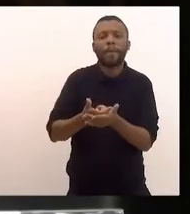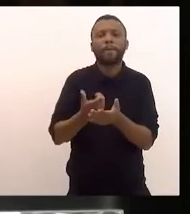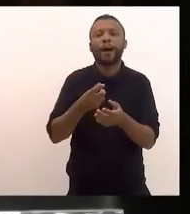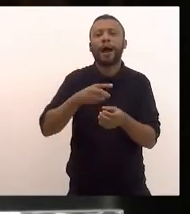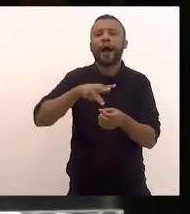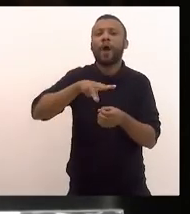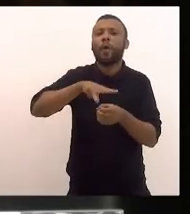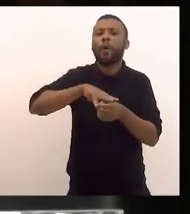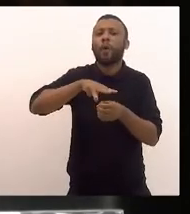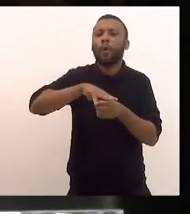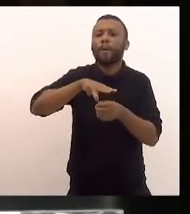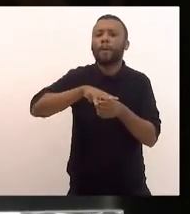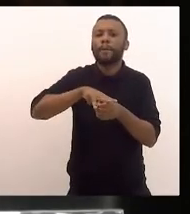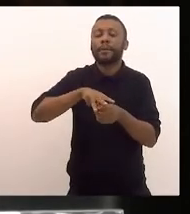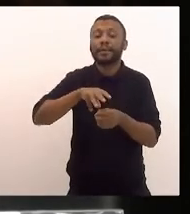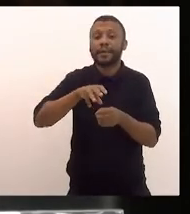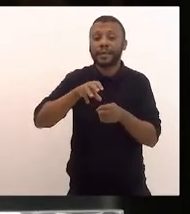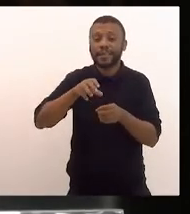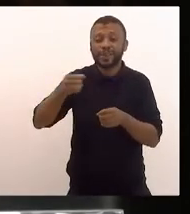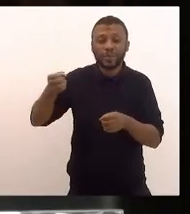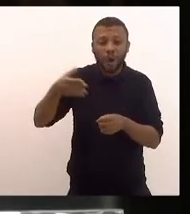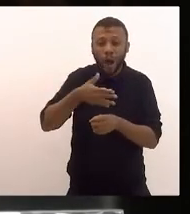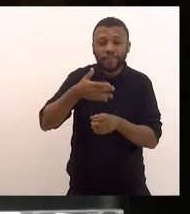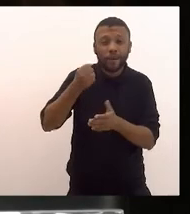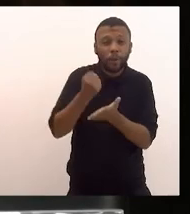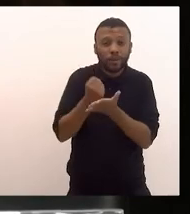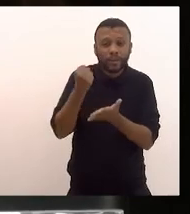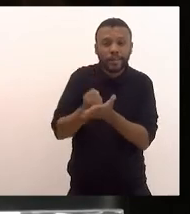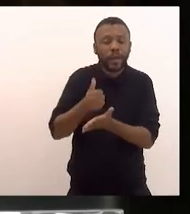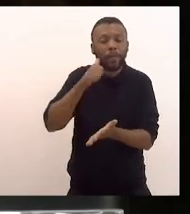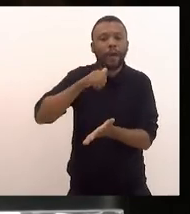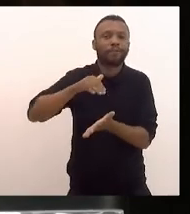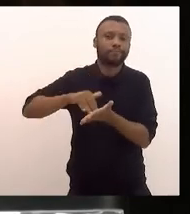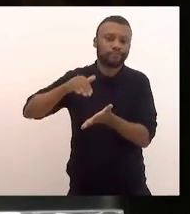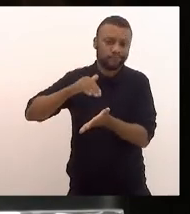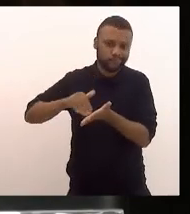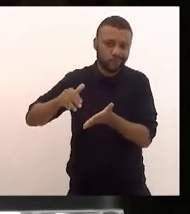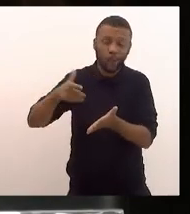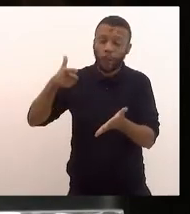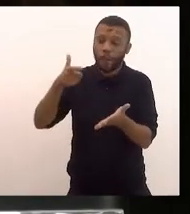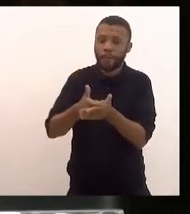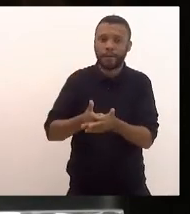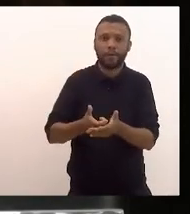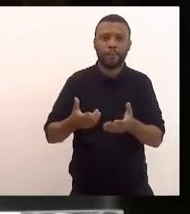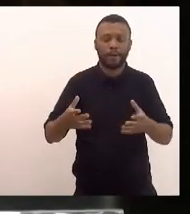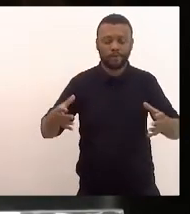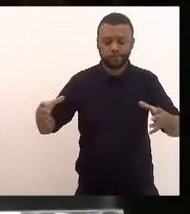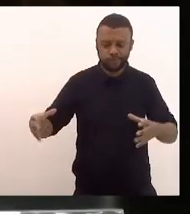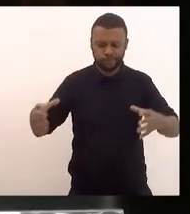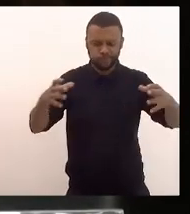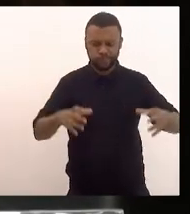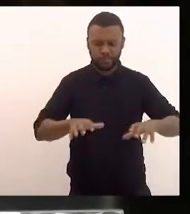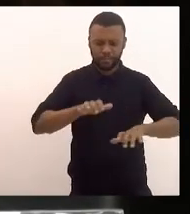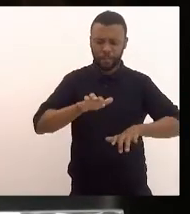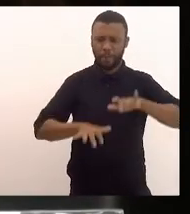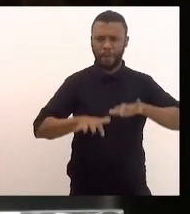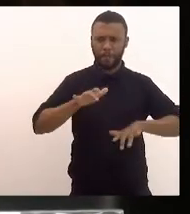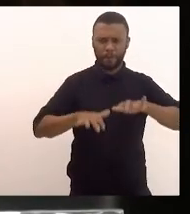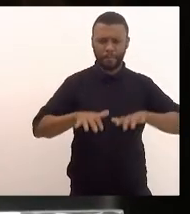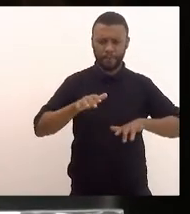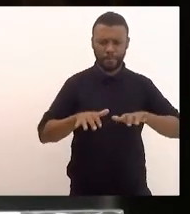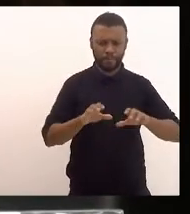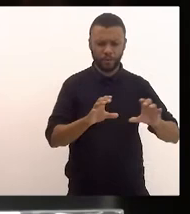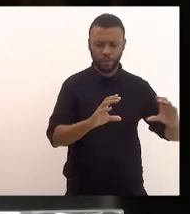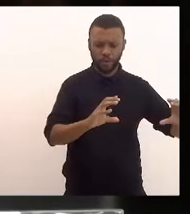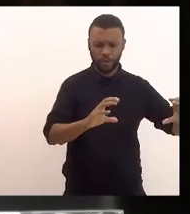km e contratei uma secretária comprei uma máquina de datilografia super moderna e